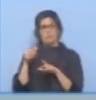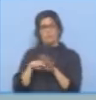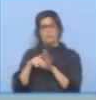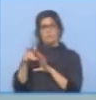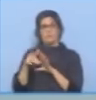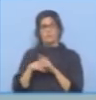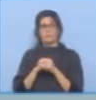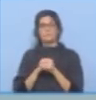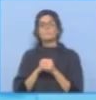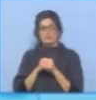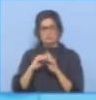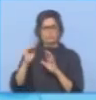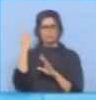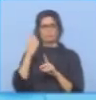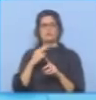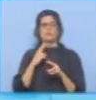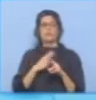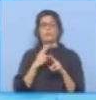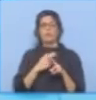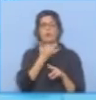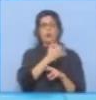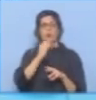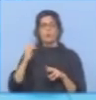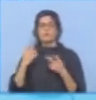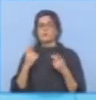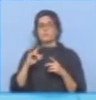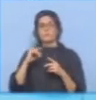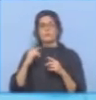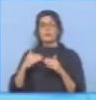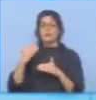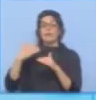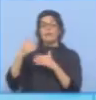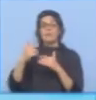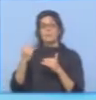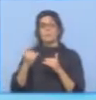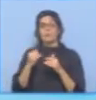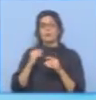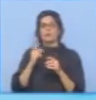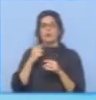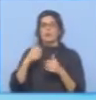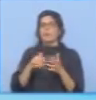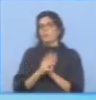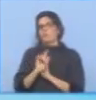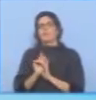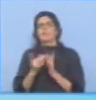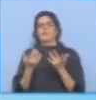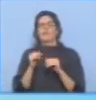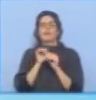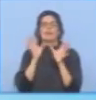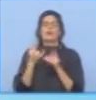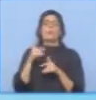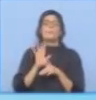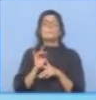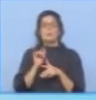Sim, a primeira foi no ano 2000, em Roma, e depois, a partir daí, não fui a todas, com o padre Carlos, mas fui a bastantes, e acho que